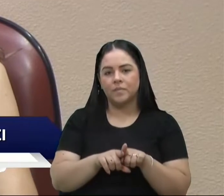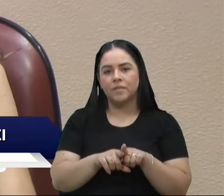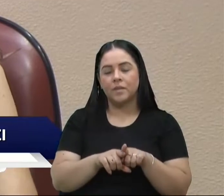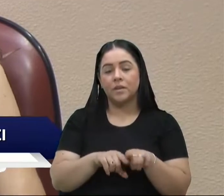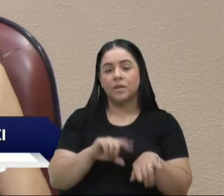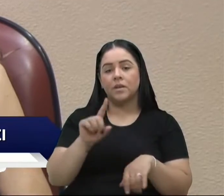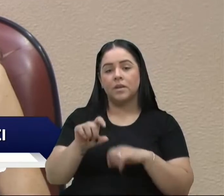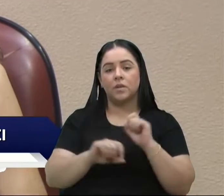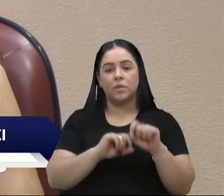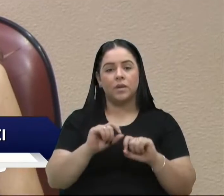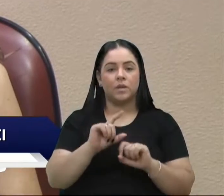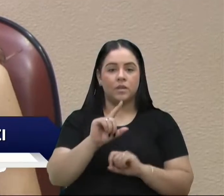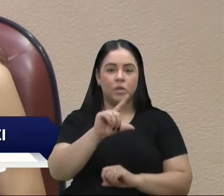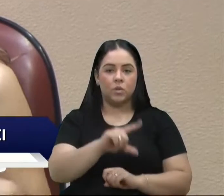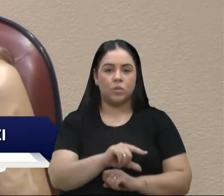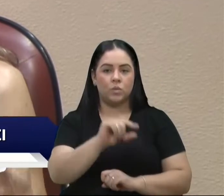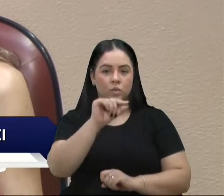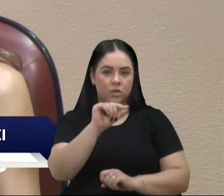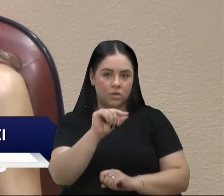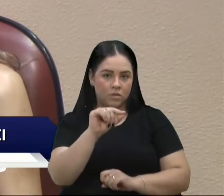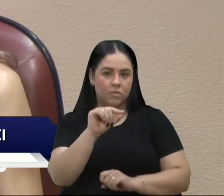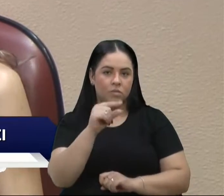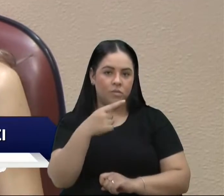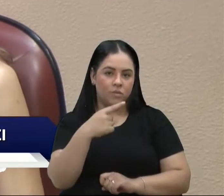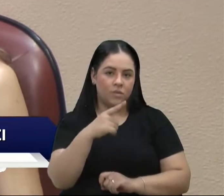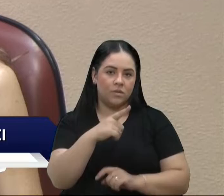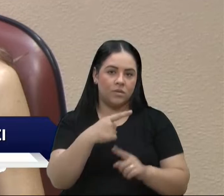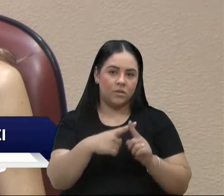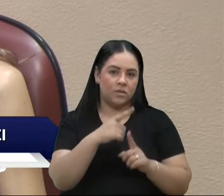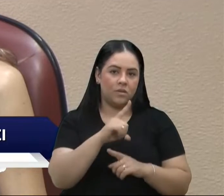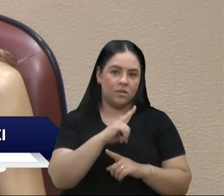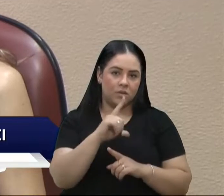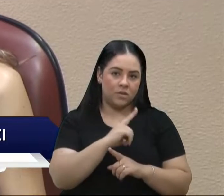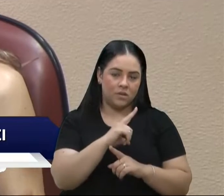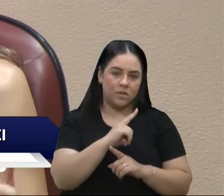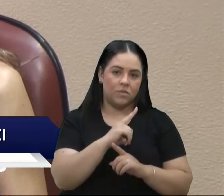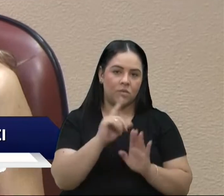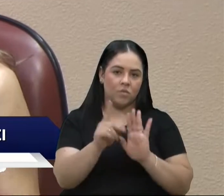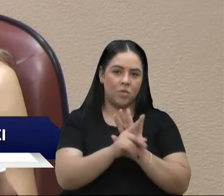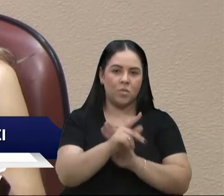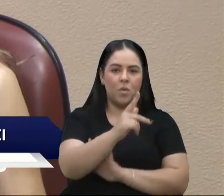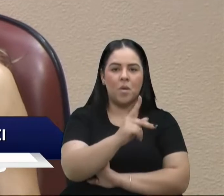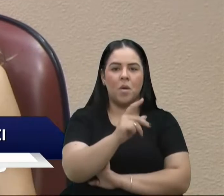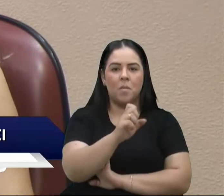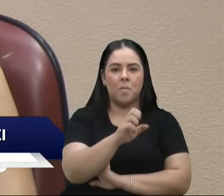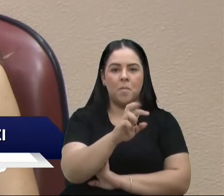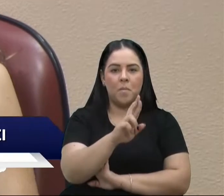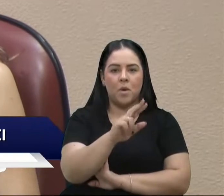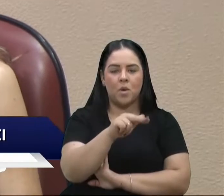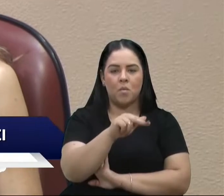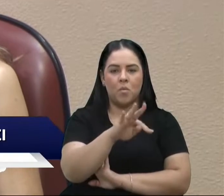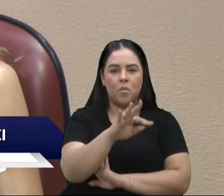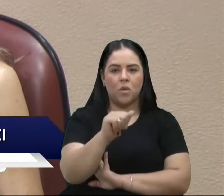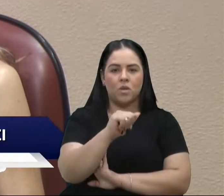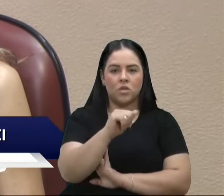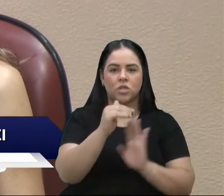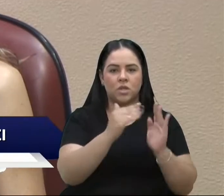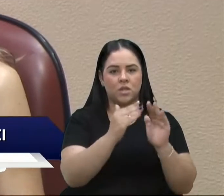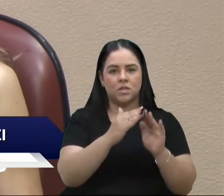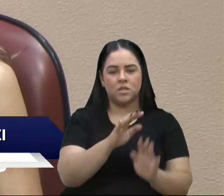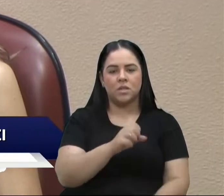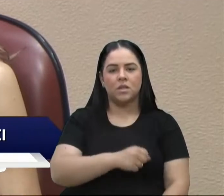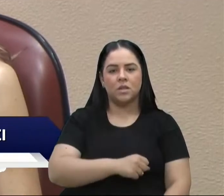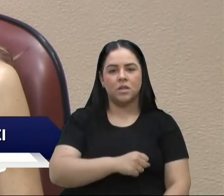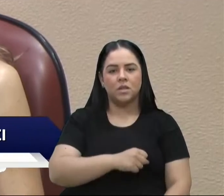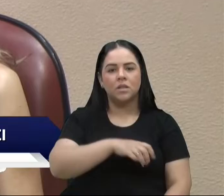foi a opção, então, pela permuta de imóveis e terrenos, e não por receber os